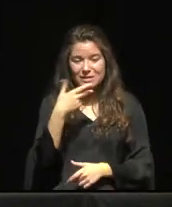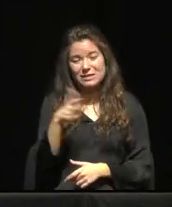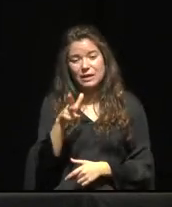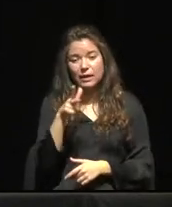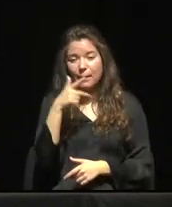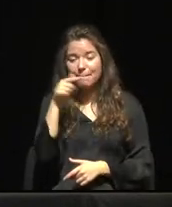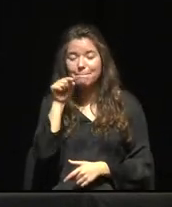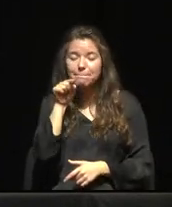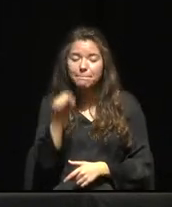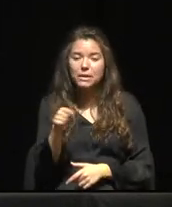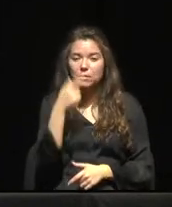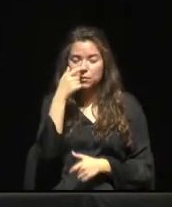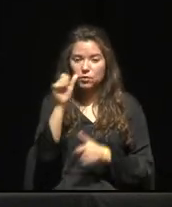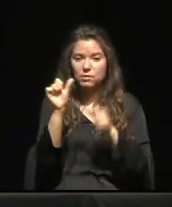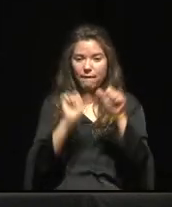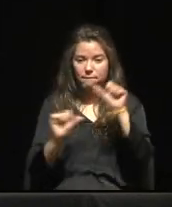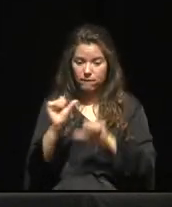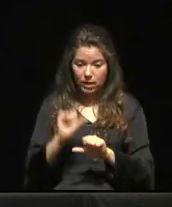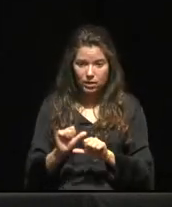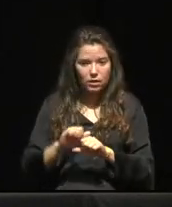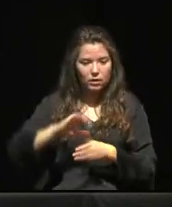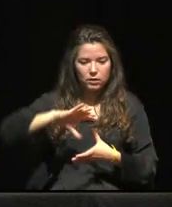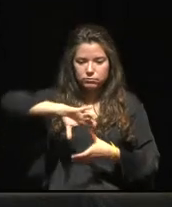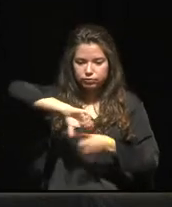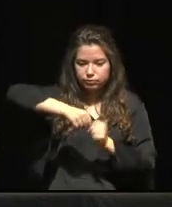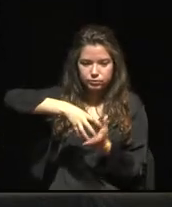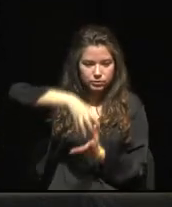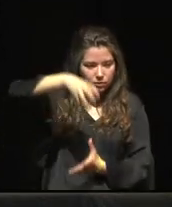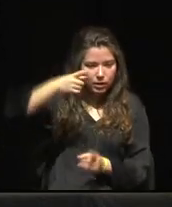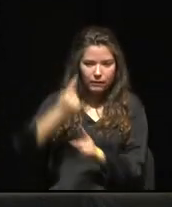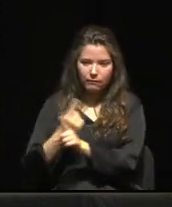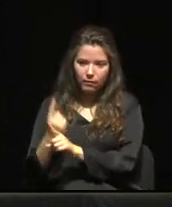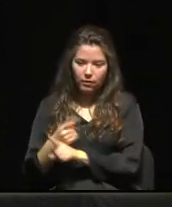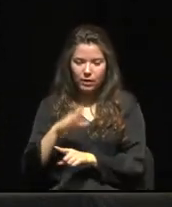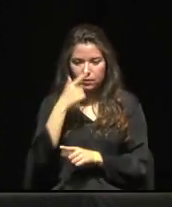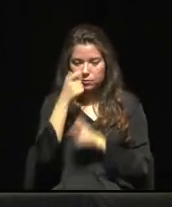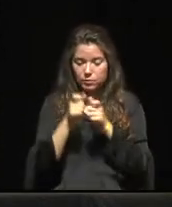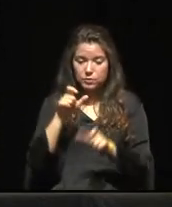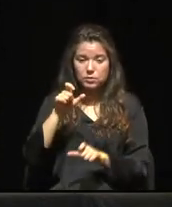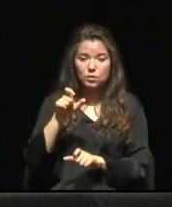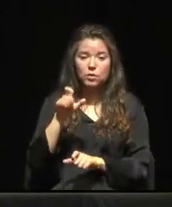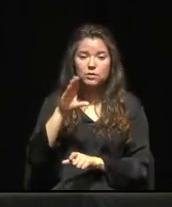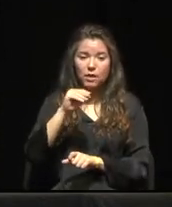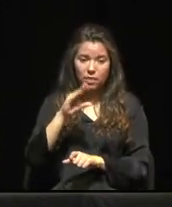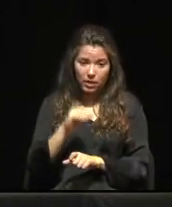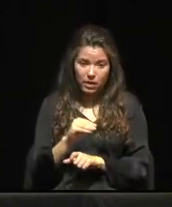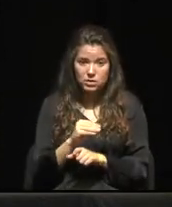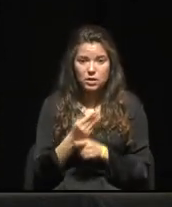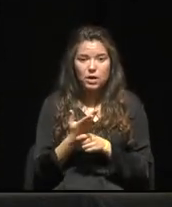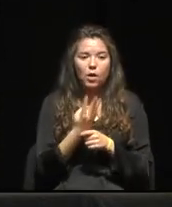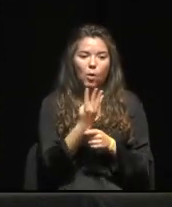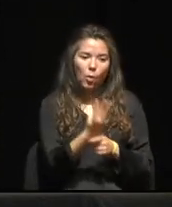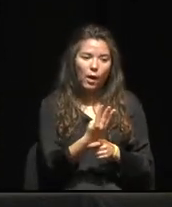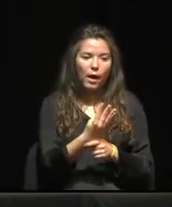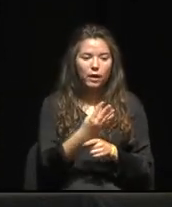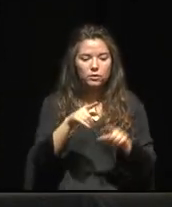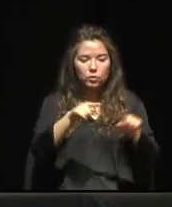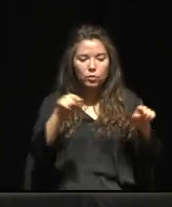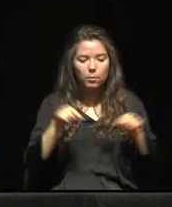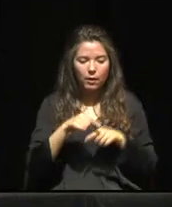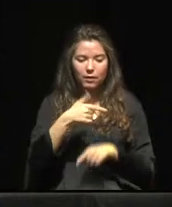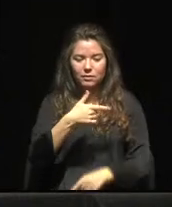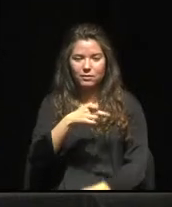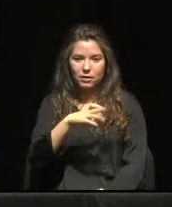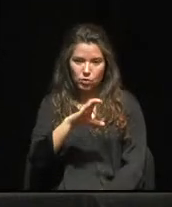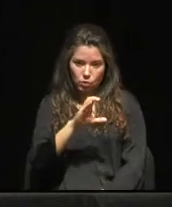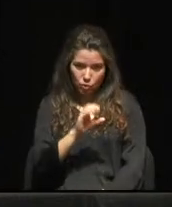feridos destruiu milhares de edifícios danificou infraestruturas e causou a morte de 10 pessoas quatro das quais no Parque Nacional de taroco